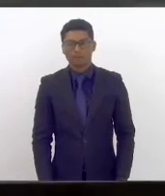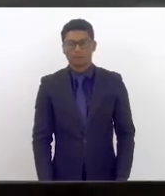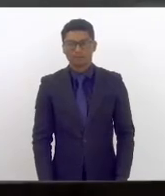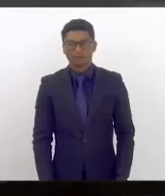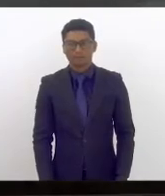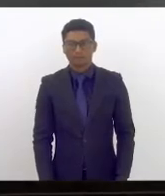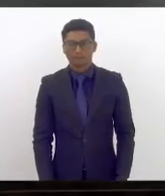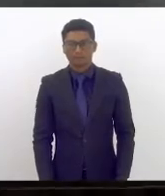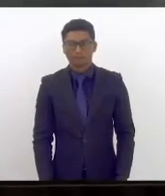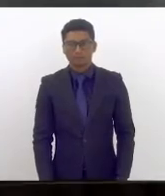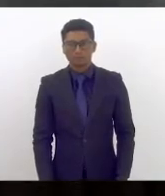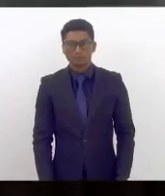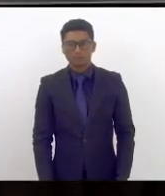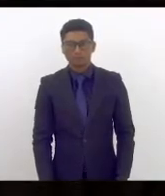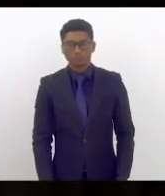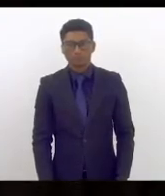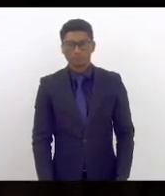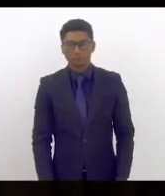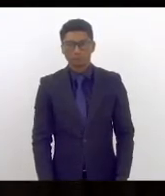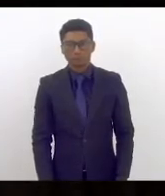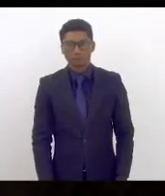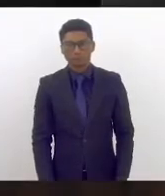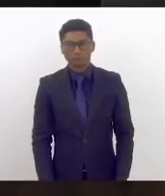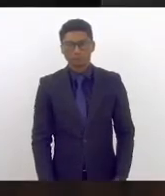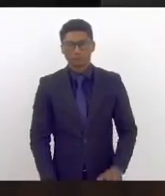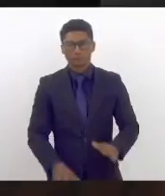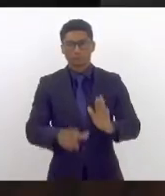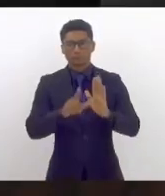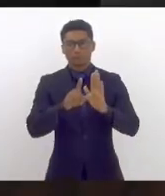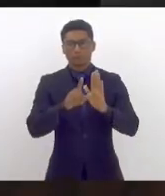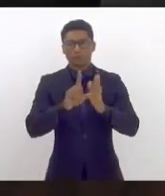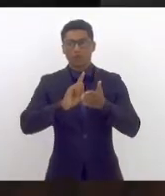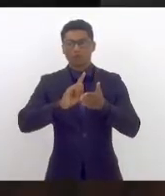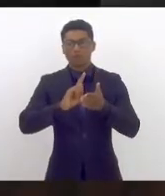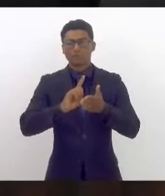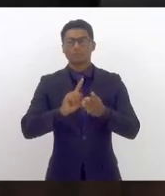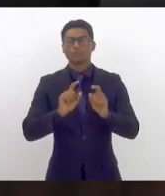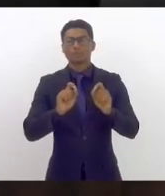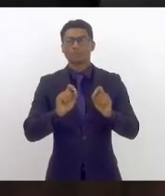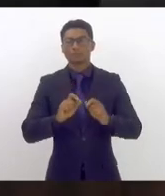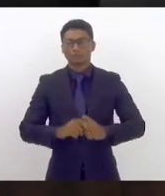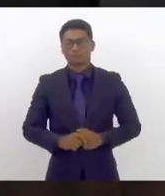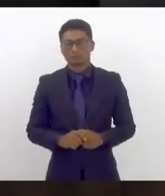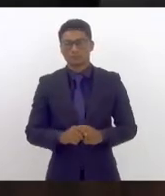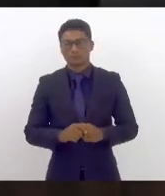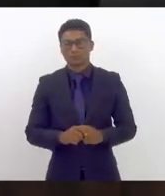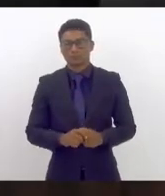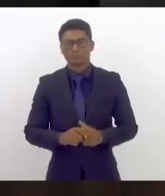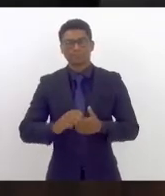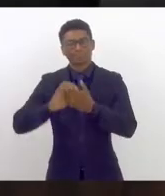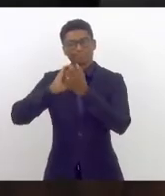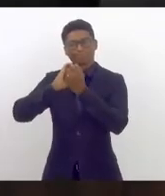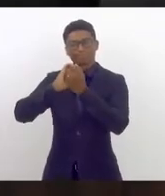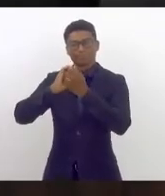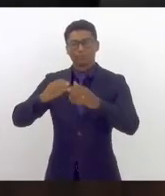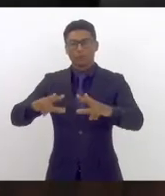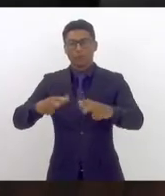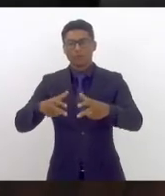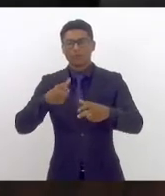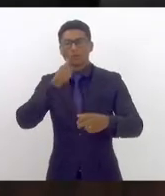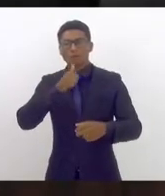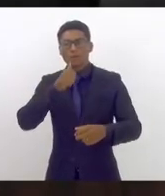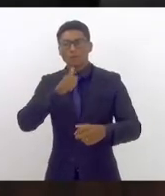eu quero antes de passar a presidência deputada Marta Rocha saudar Comissão da mulher com